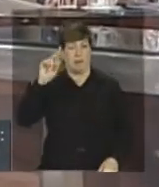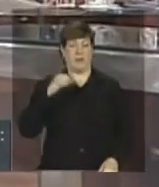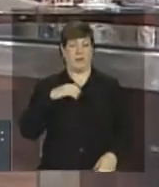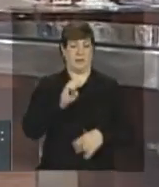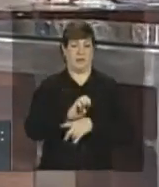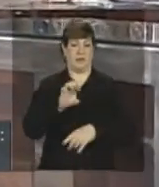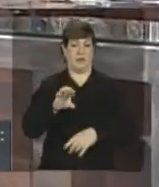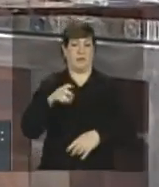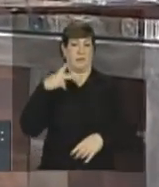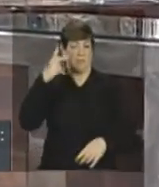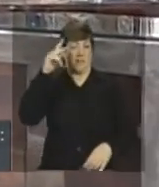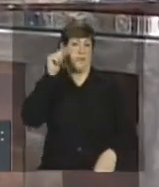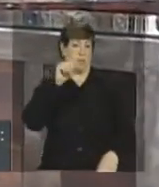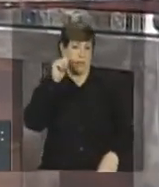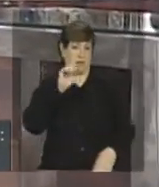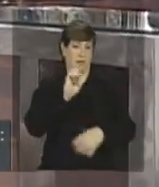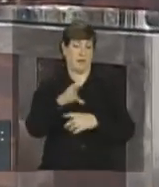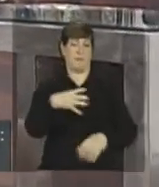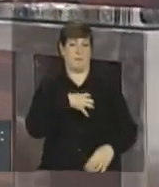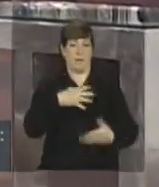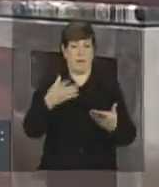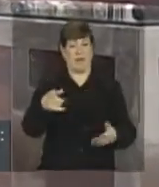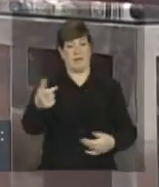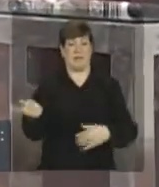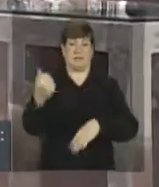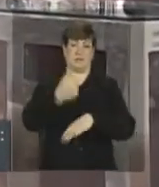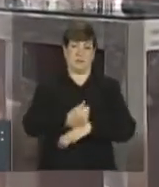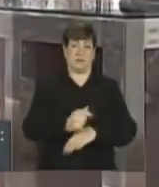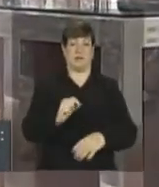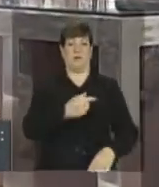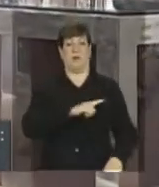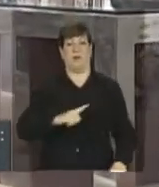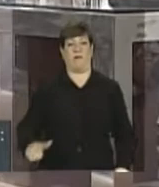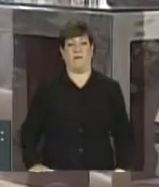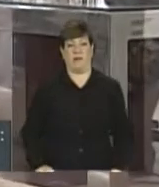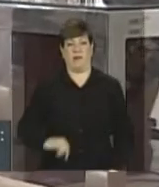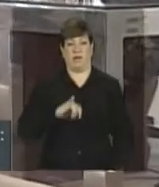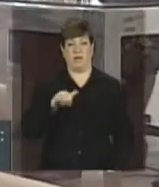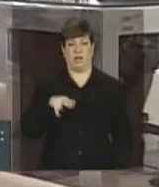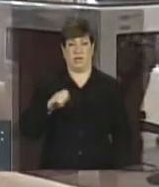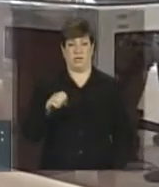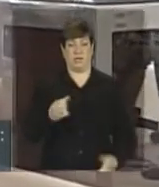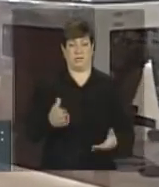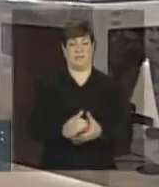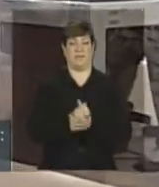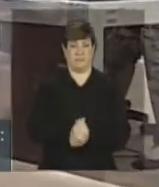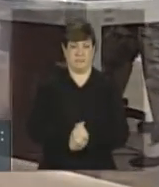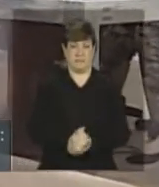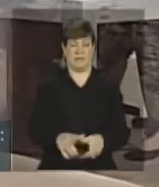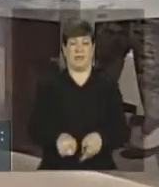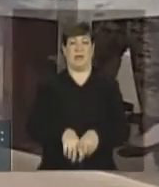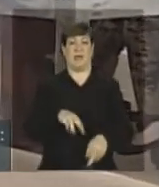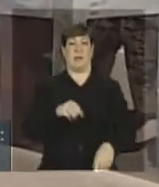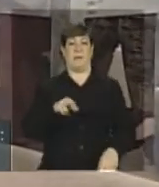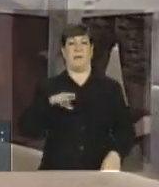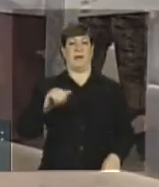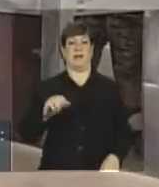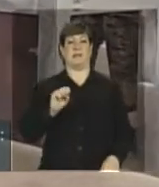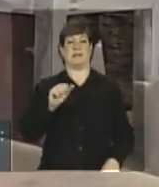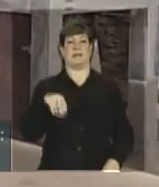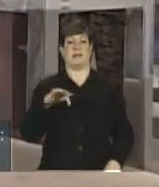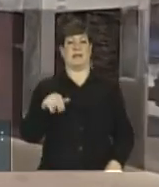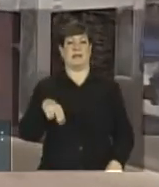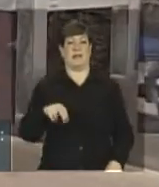da Bahia, neste ato representando o senhor governador Jacques Wagner, Márcia Santana, secretária de Política